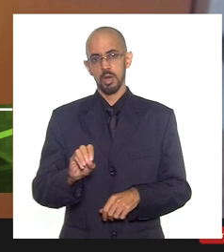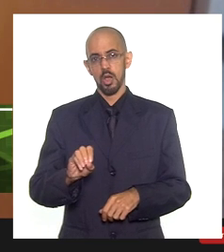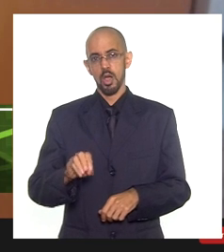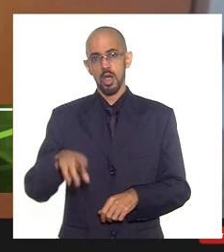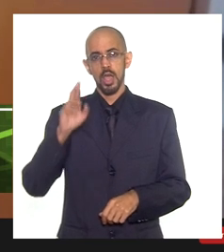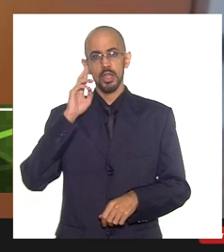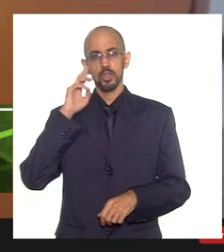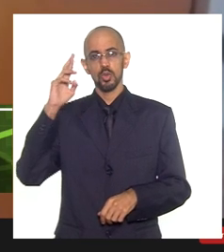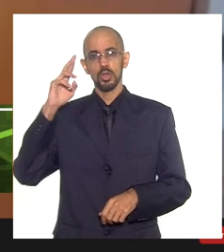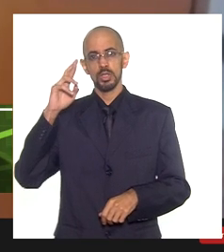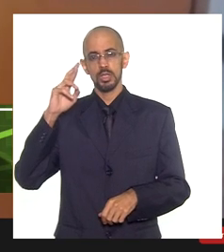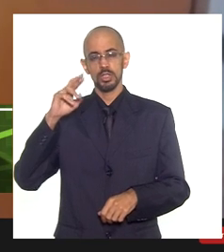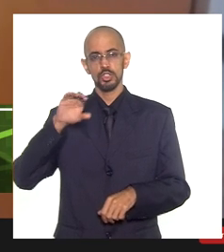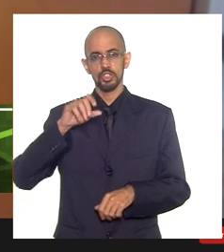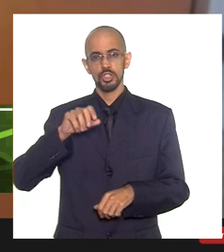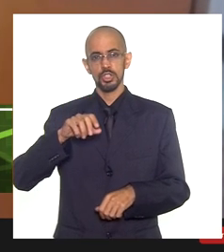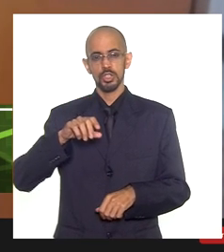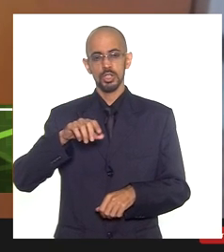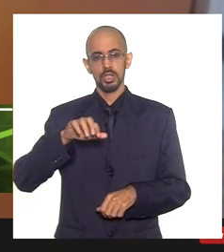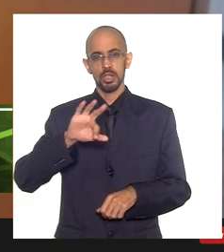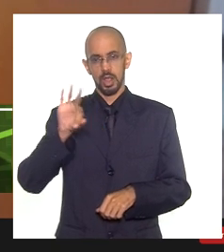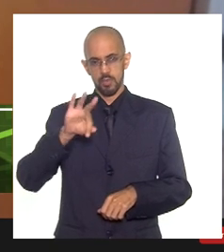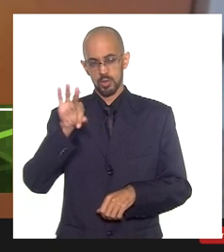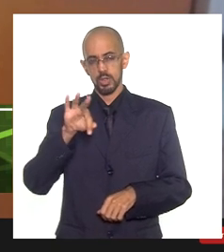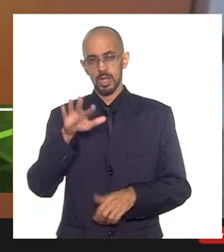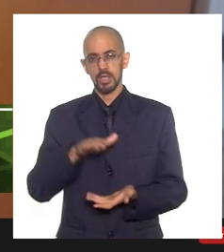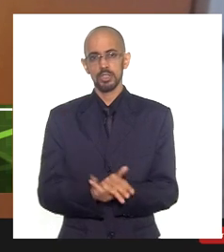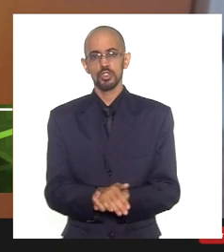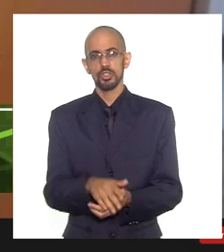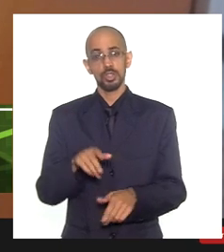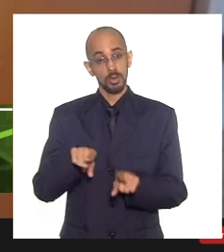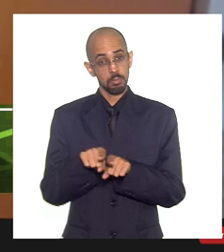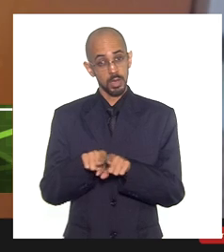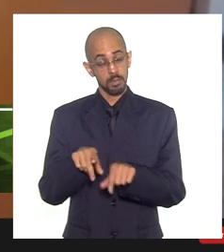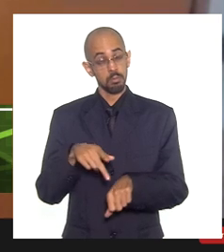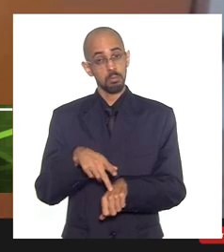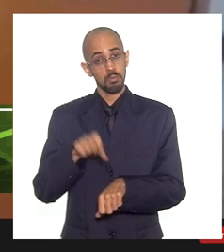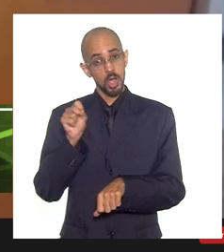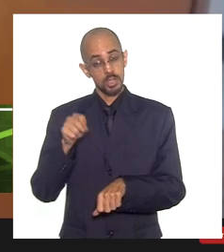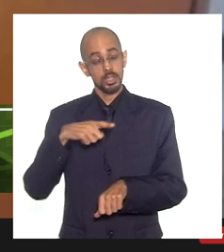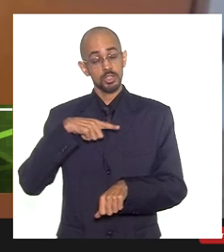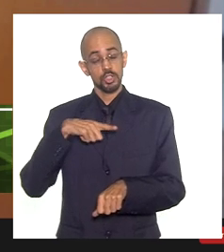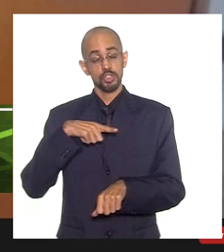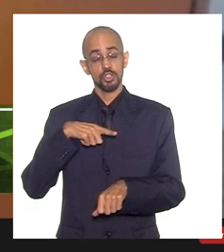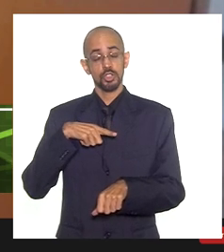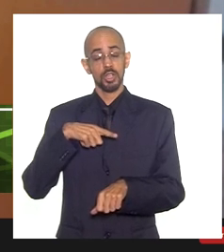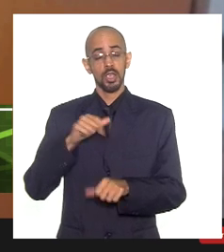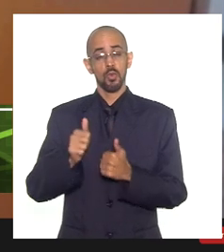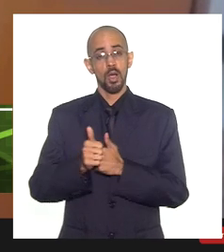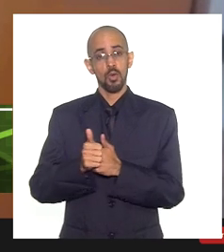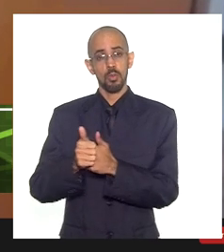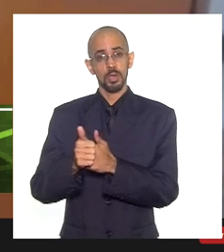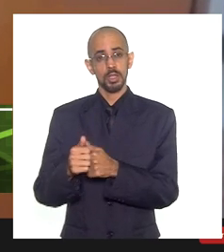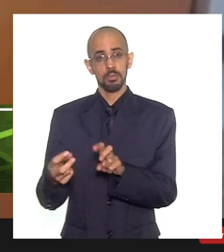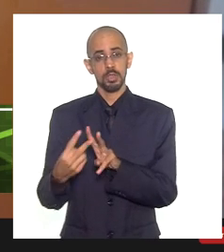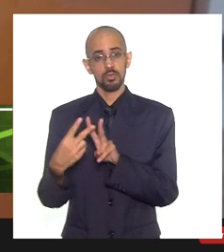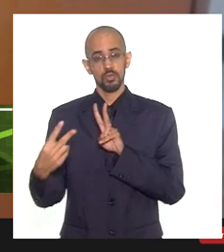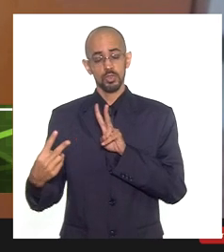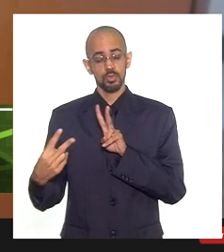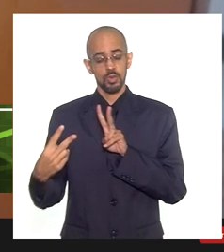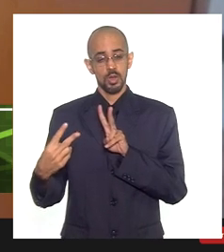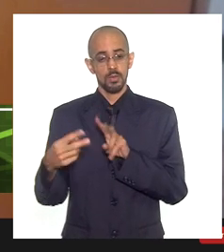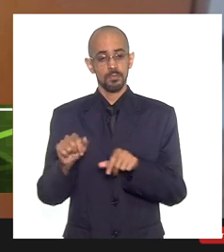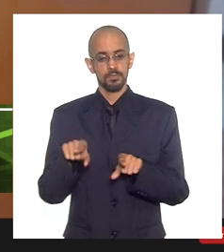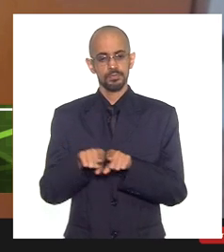pós-graduação temos uma comissão de acompanhamento do regime remoto emergencial da qual as entidades também